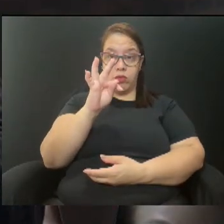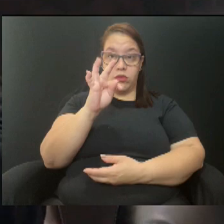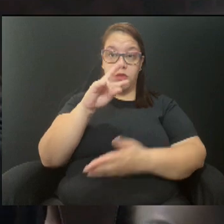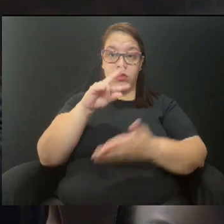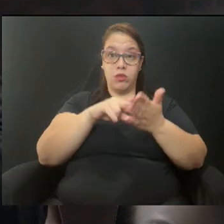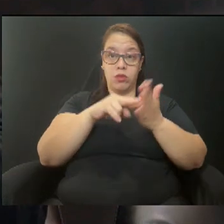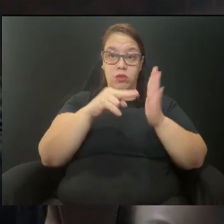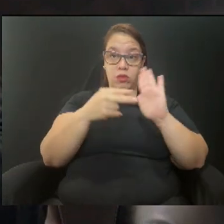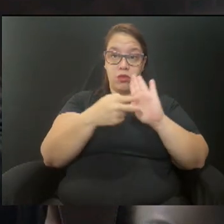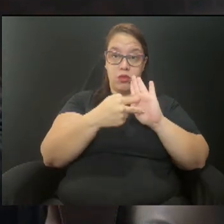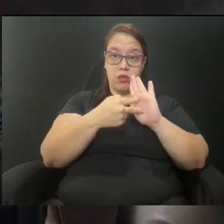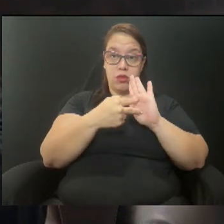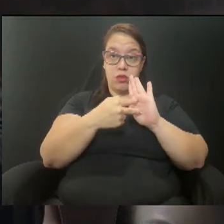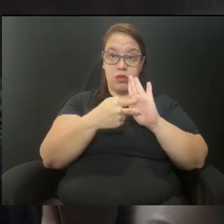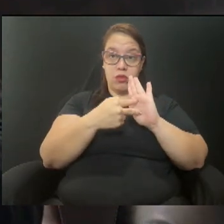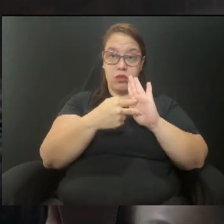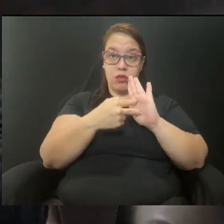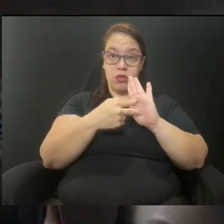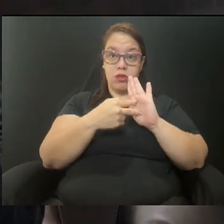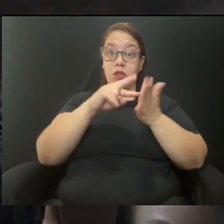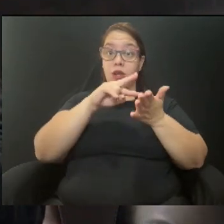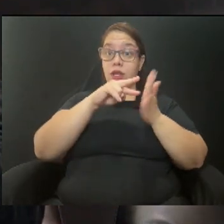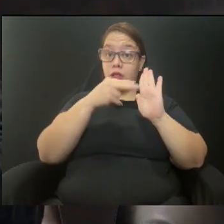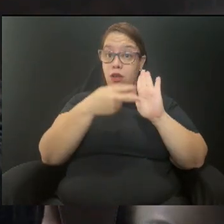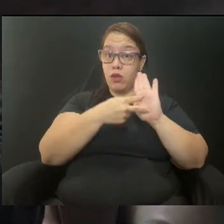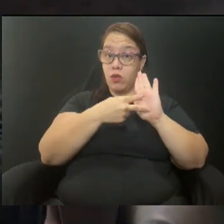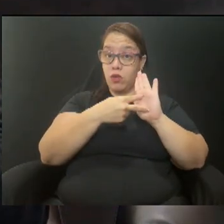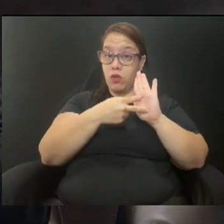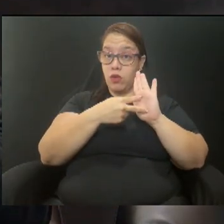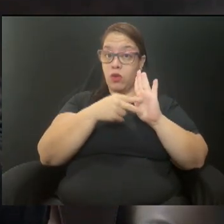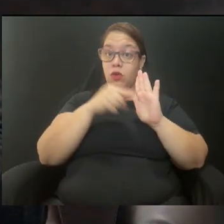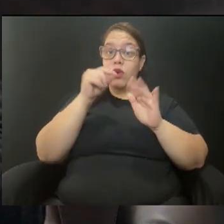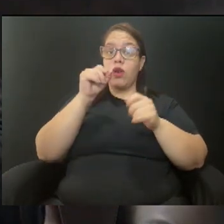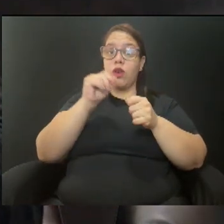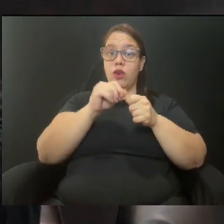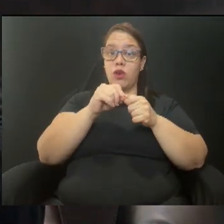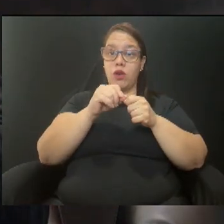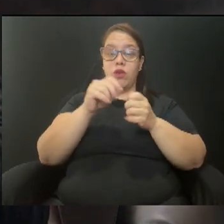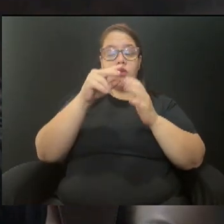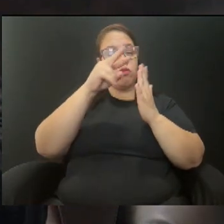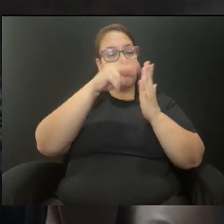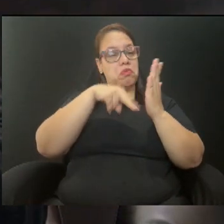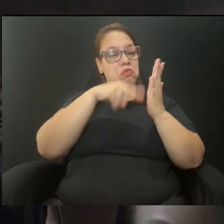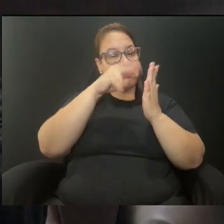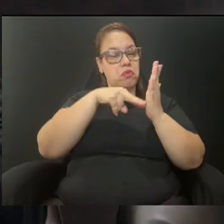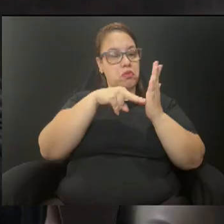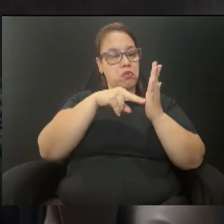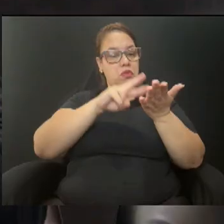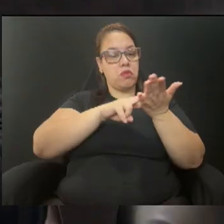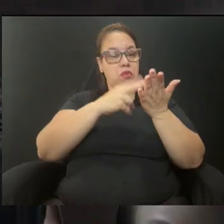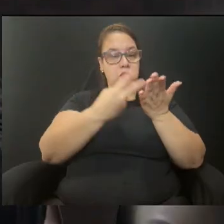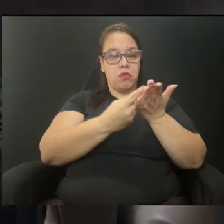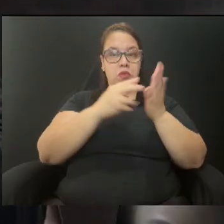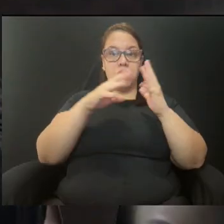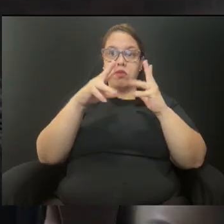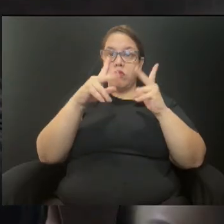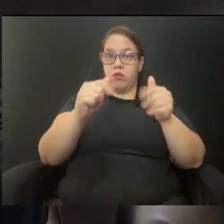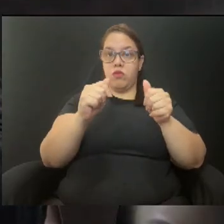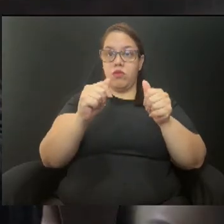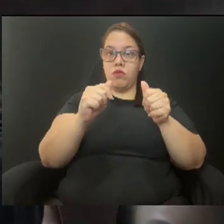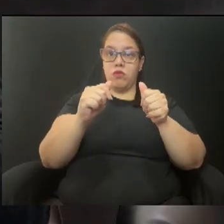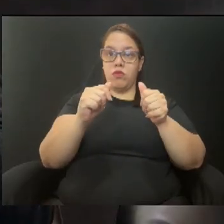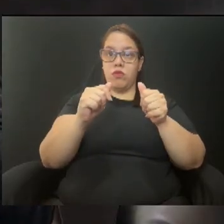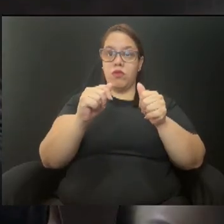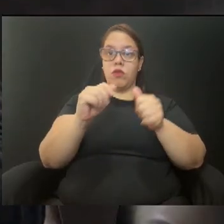significante. Significado é aquilo que você pode pegar no dicionário e traduzir. Isso é geral para todo mundo. Significante é